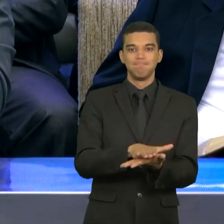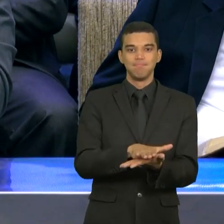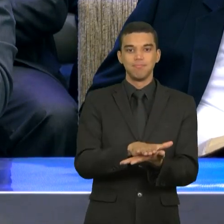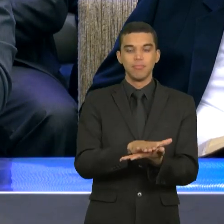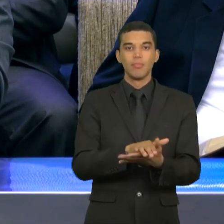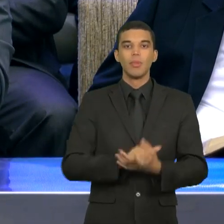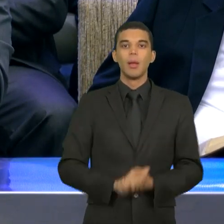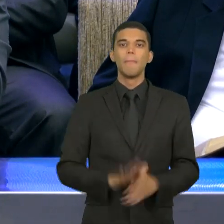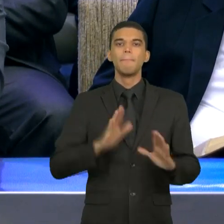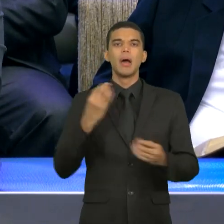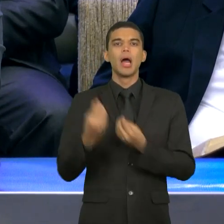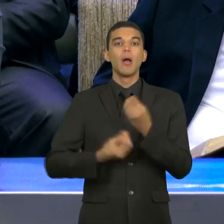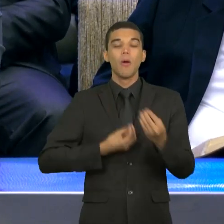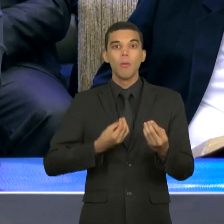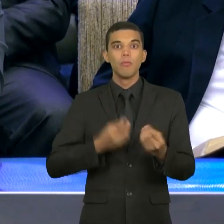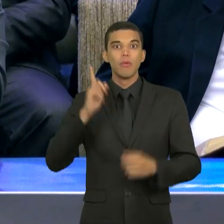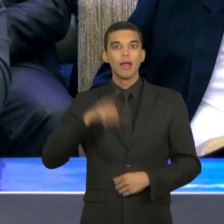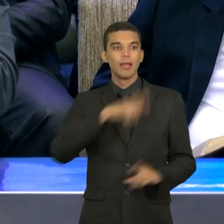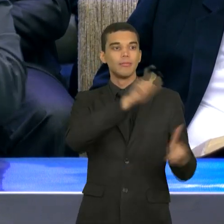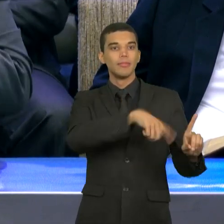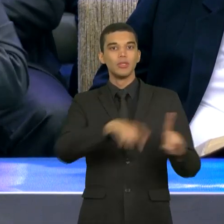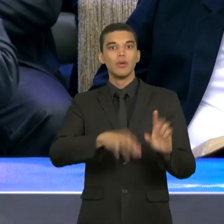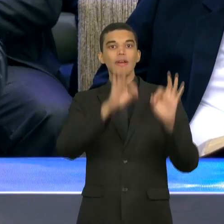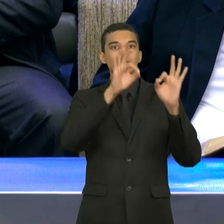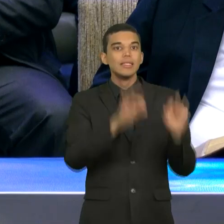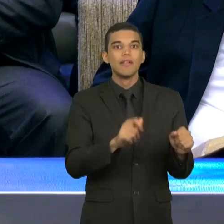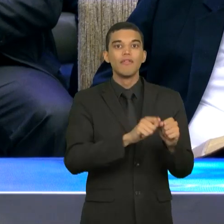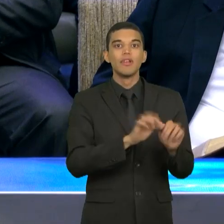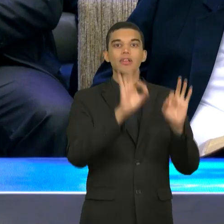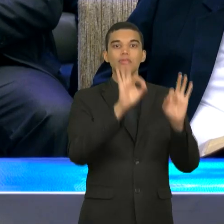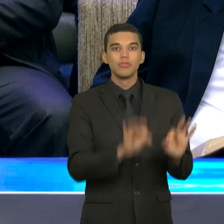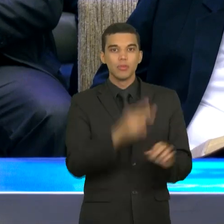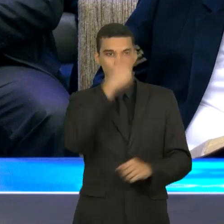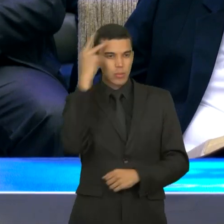quem aos retos de coração